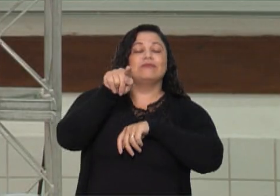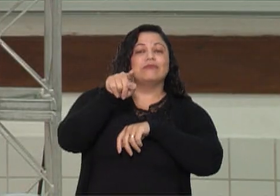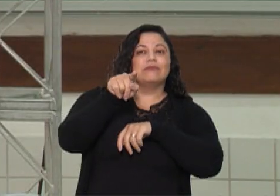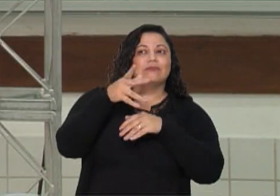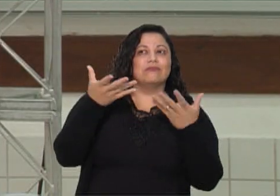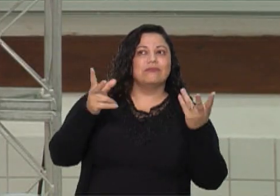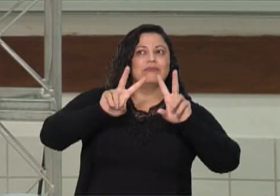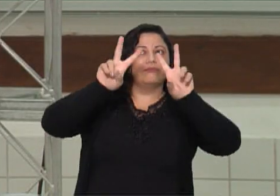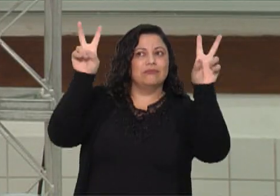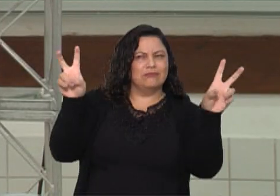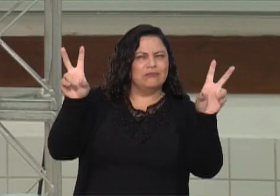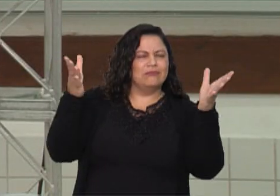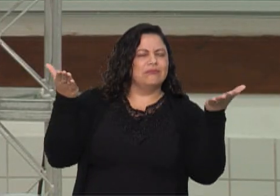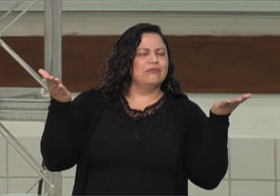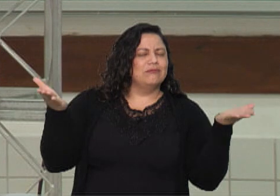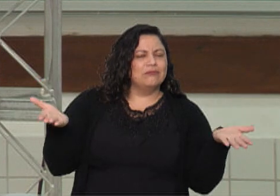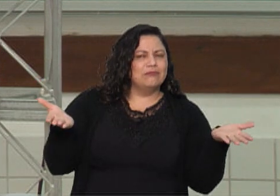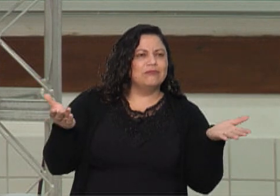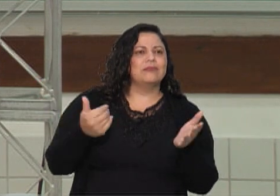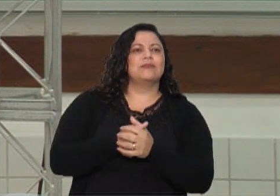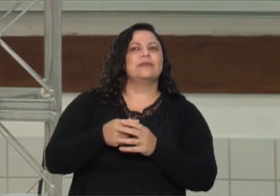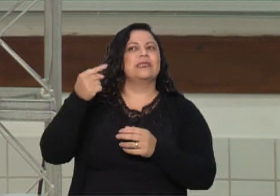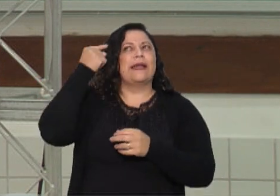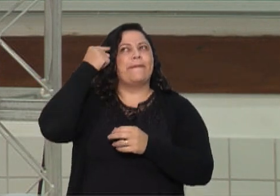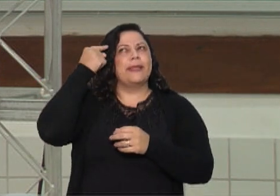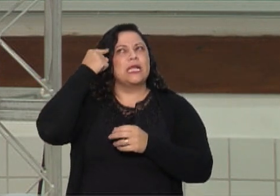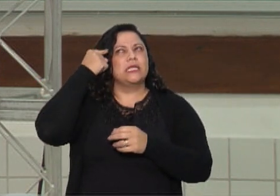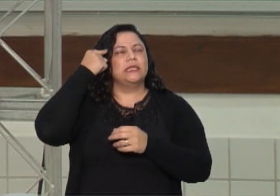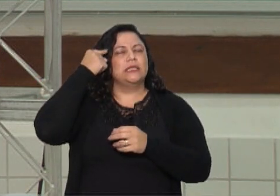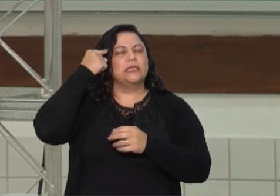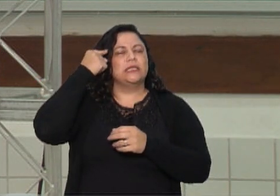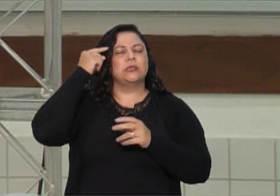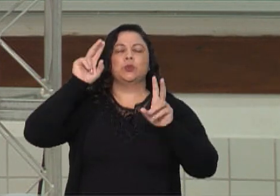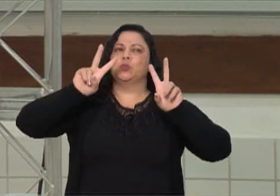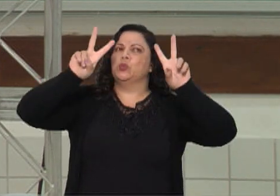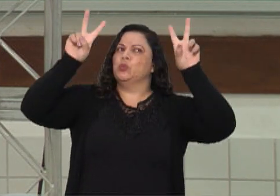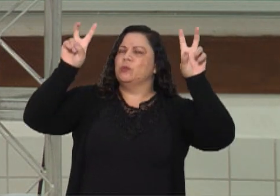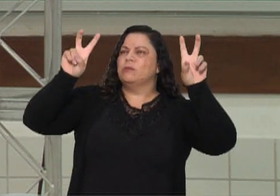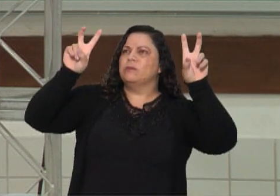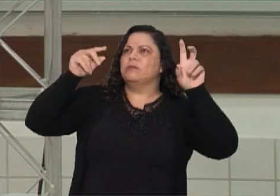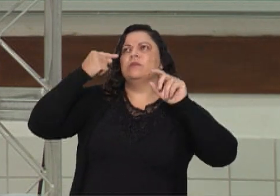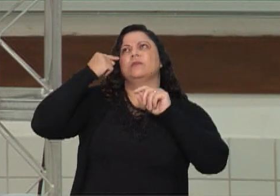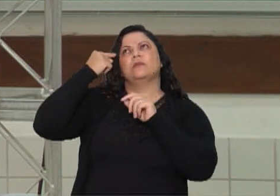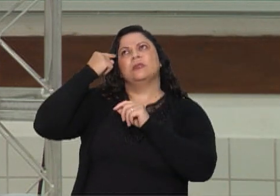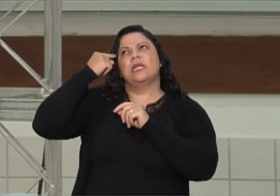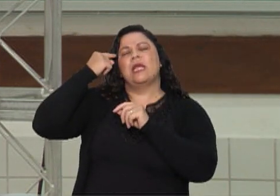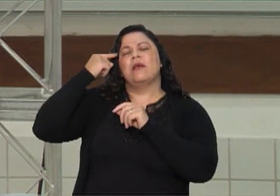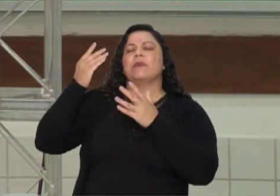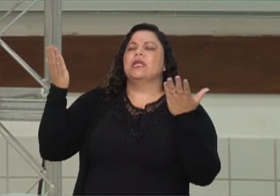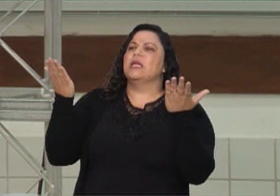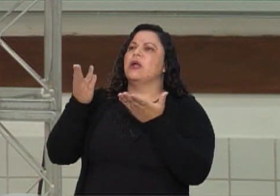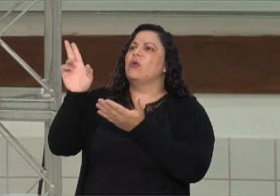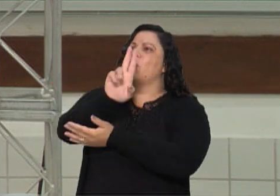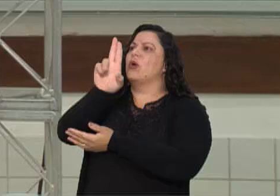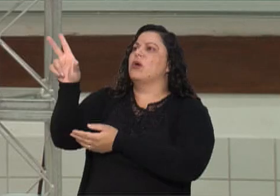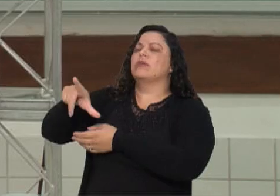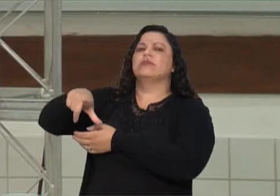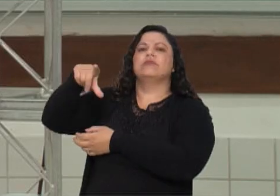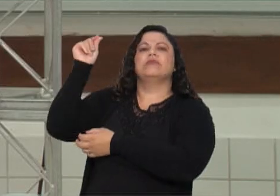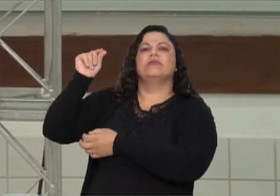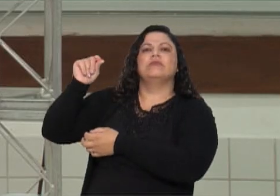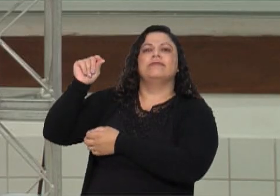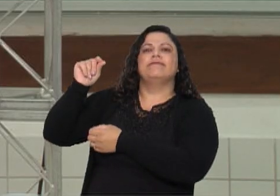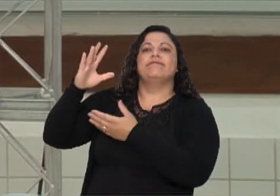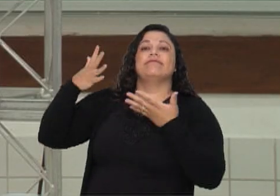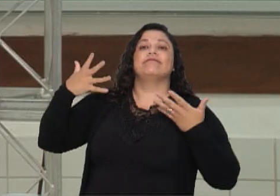tem aquela temática, não tem? Tem. Pensei naquele tema. Então, estou representando ele, agora eu vou escolher um nome para esse meu trabalho,